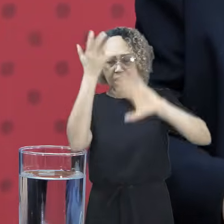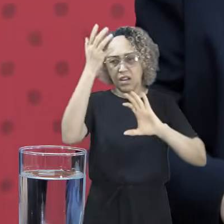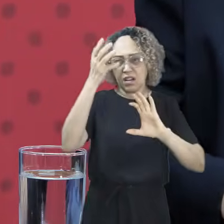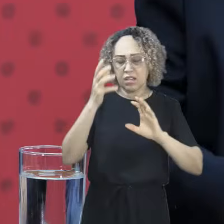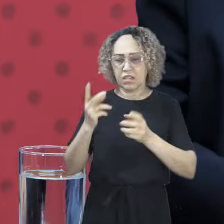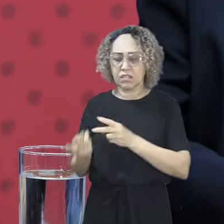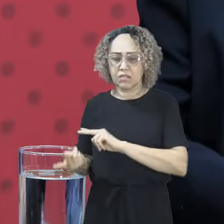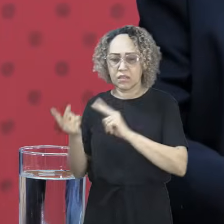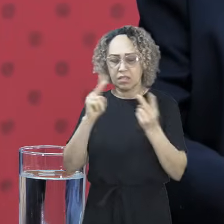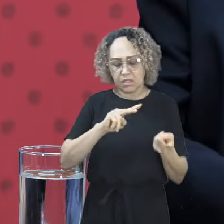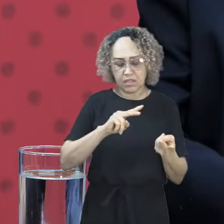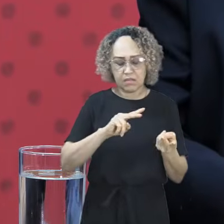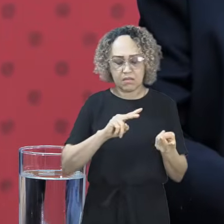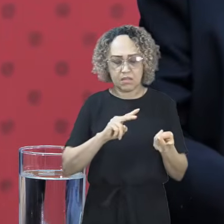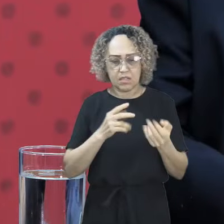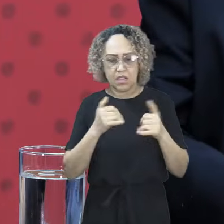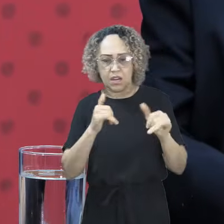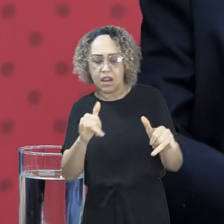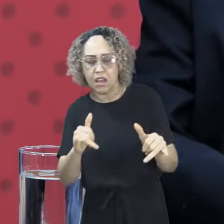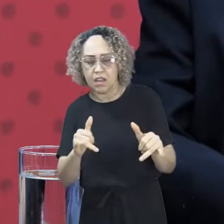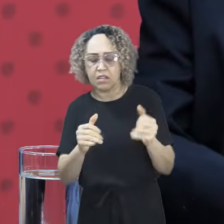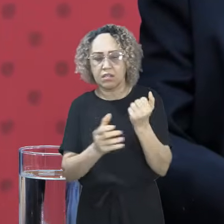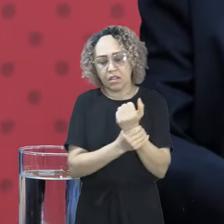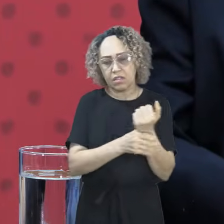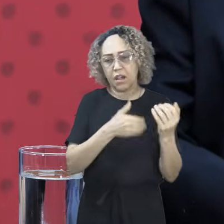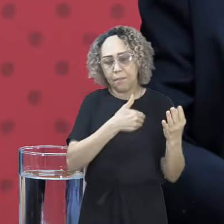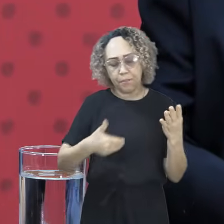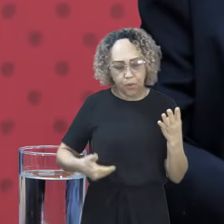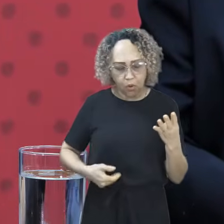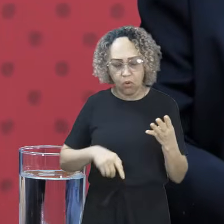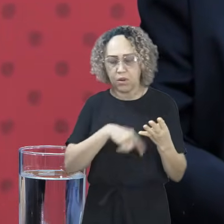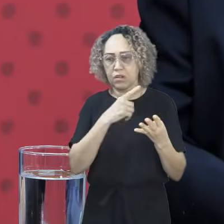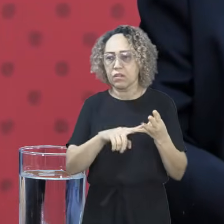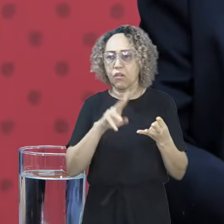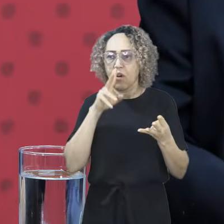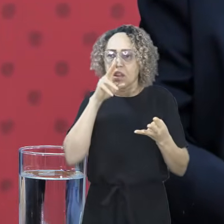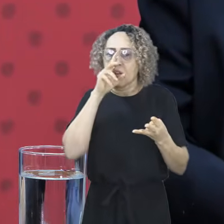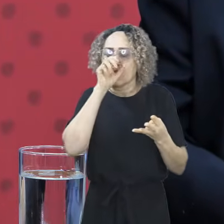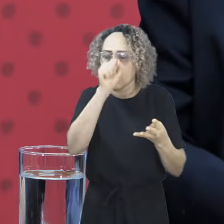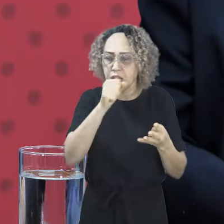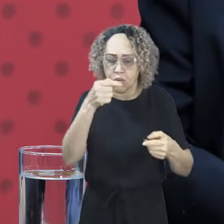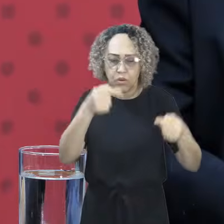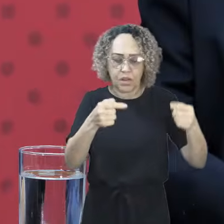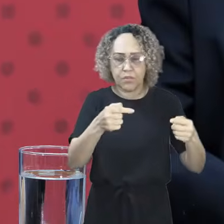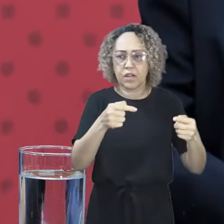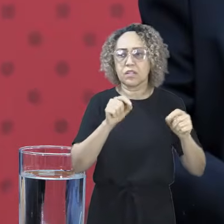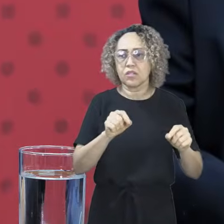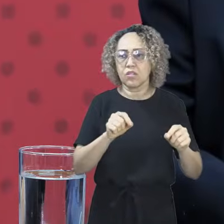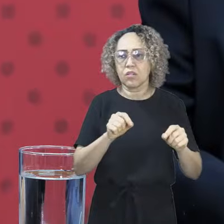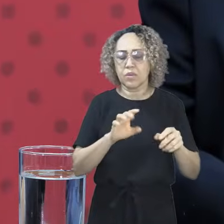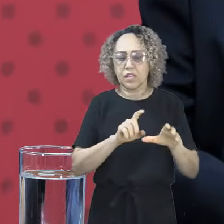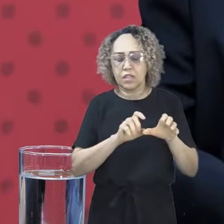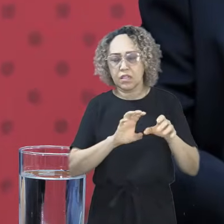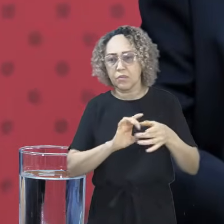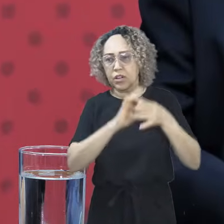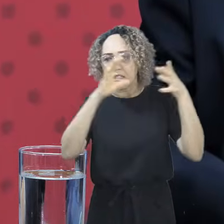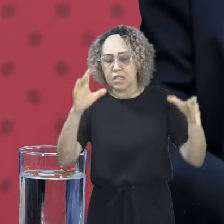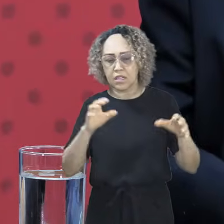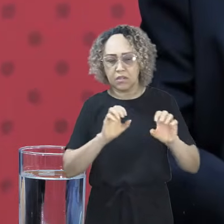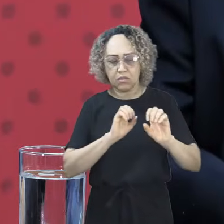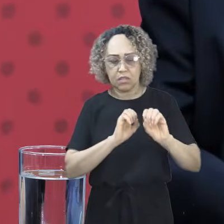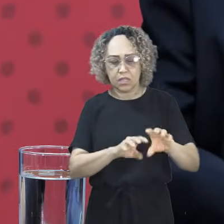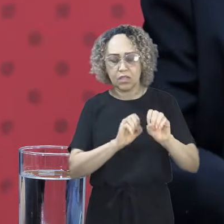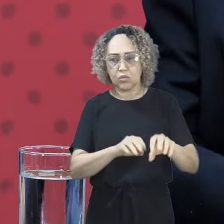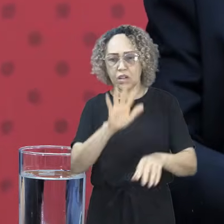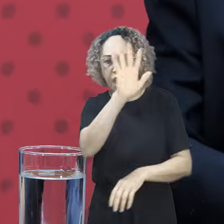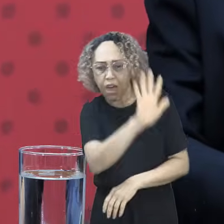possamos fortalecer o debate sobre a necessidade de democratização da educação, da universalização da educação integral,